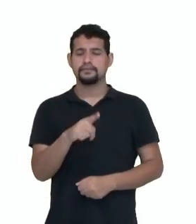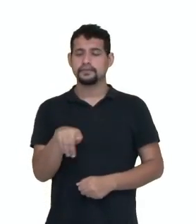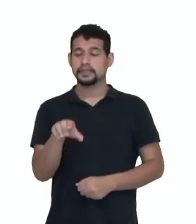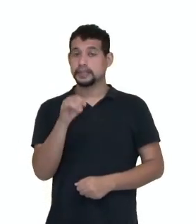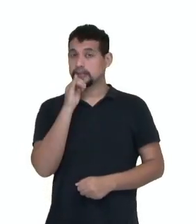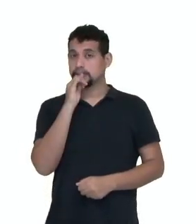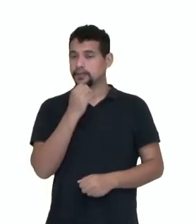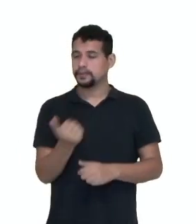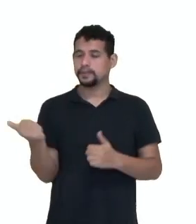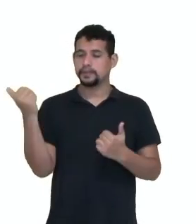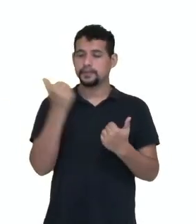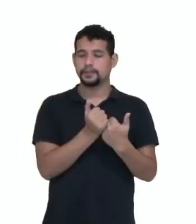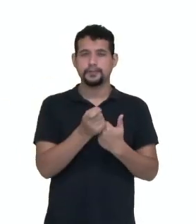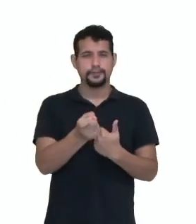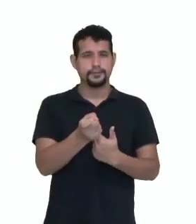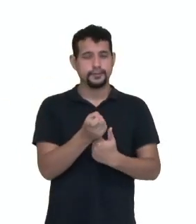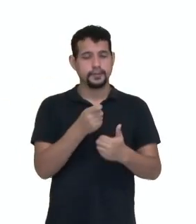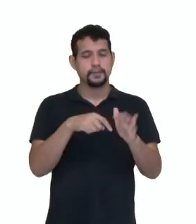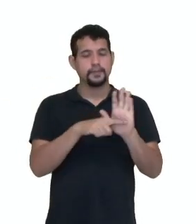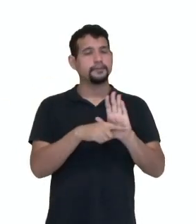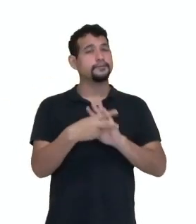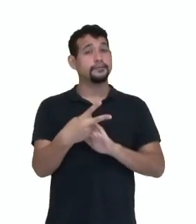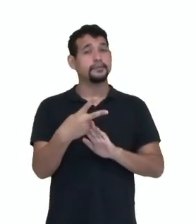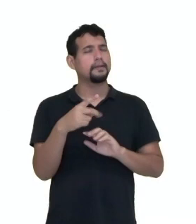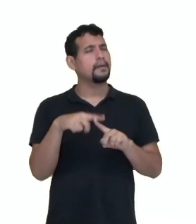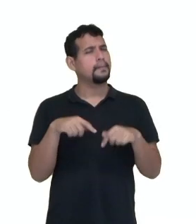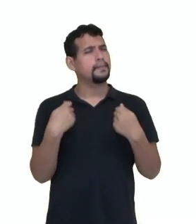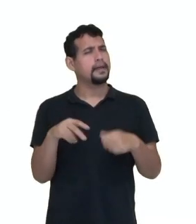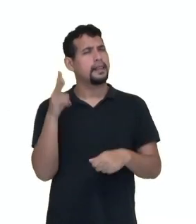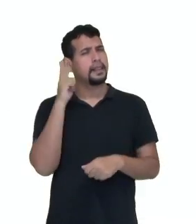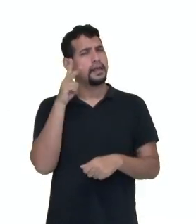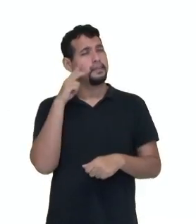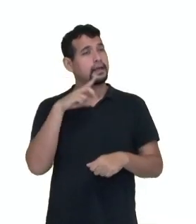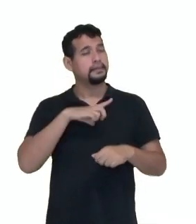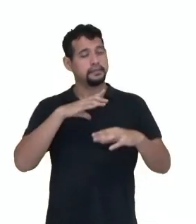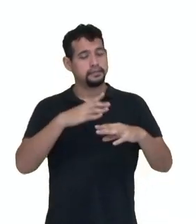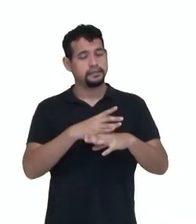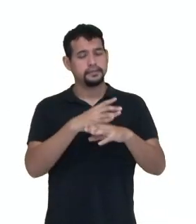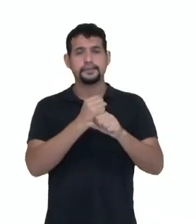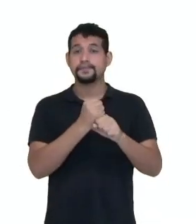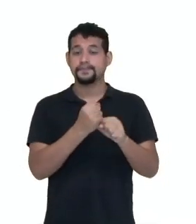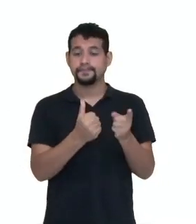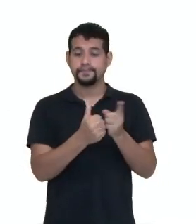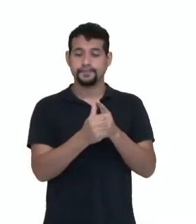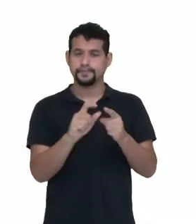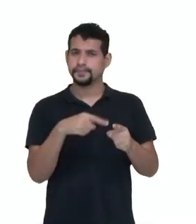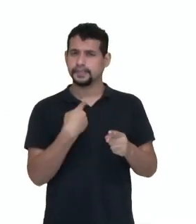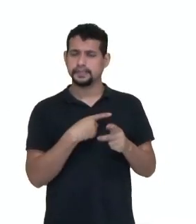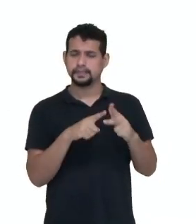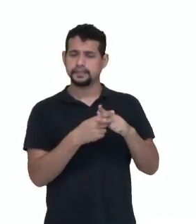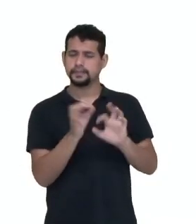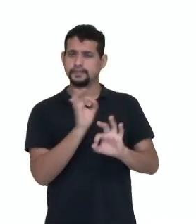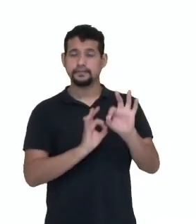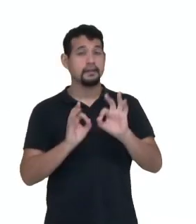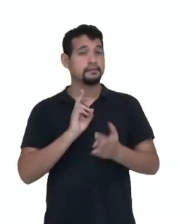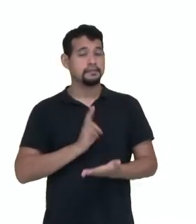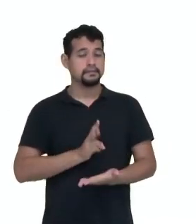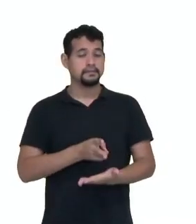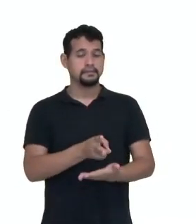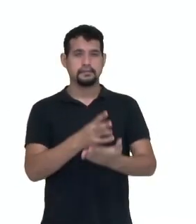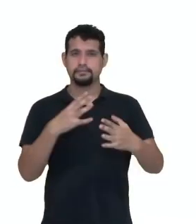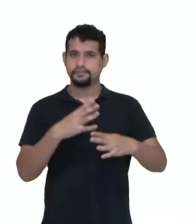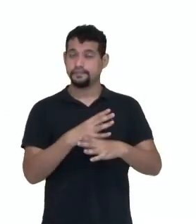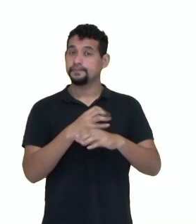x, coloco menos 2. E lembrando que aqui eu tenho uma multiplicação e uma soma. Primeiro, a gente resolve sempre a